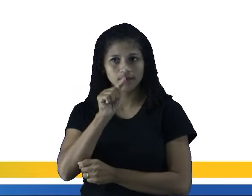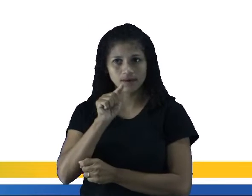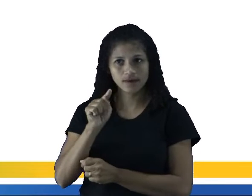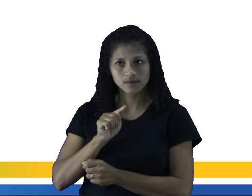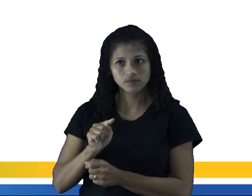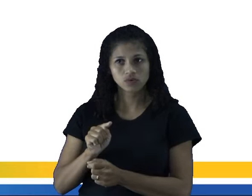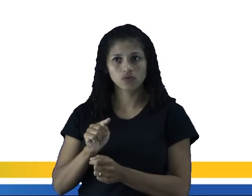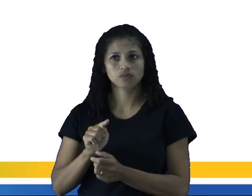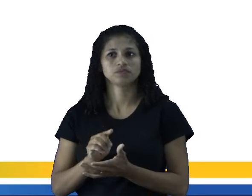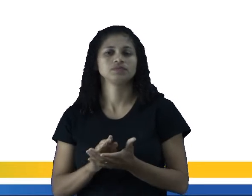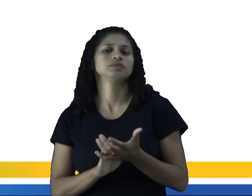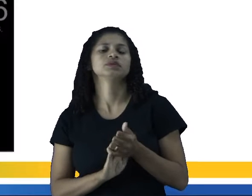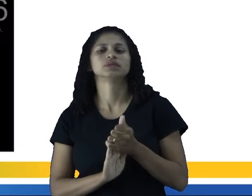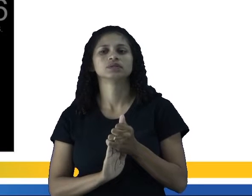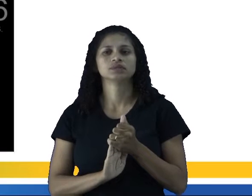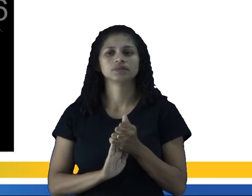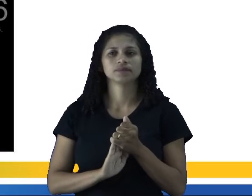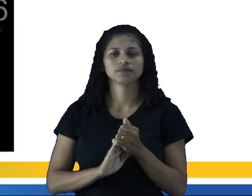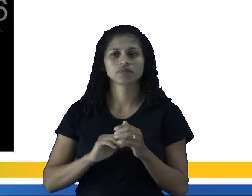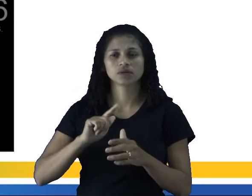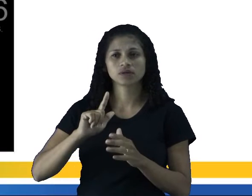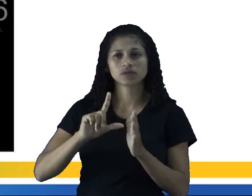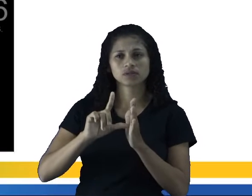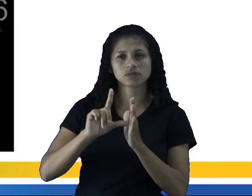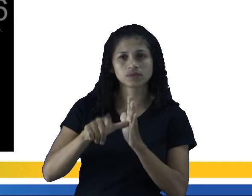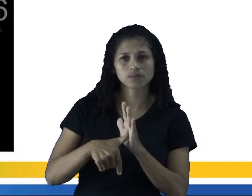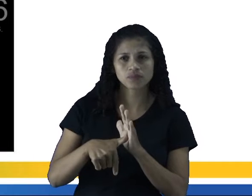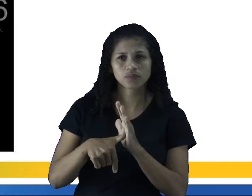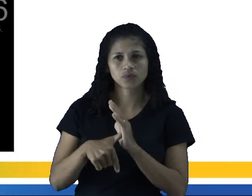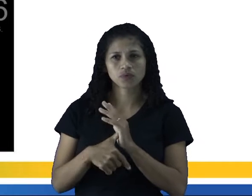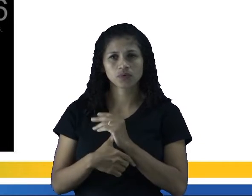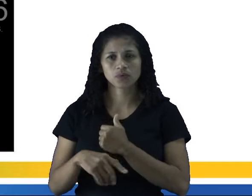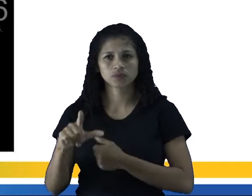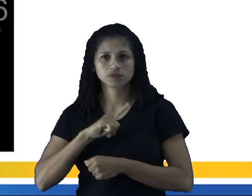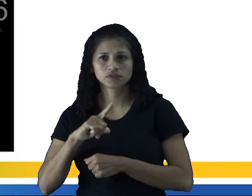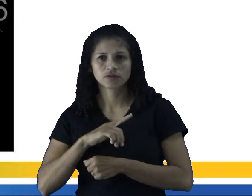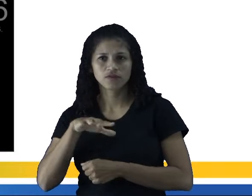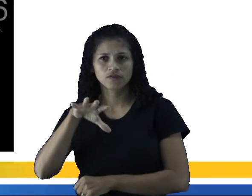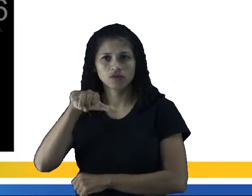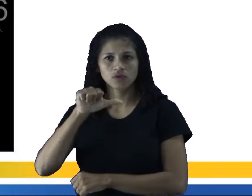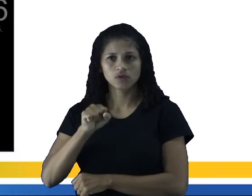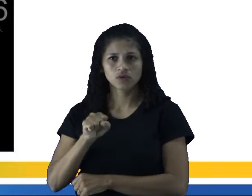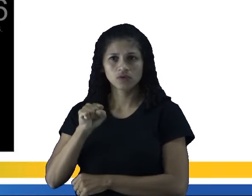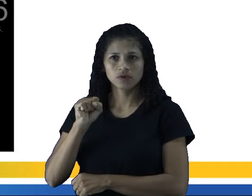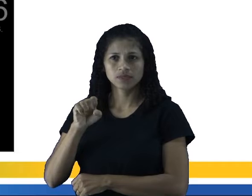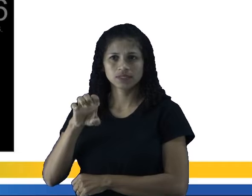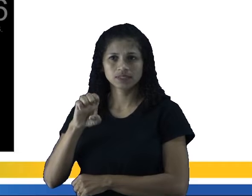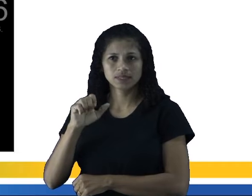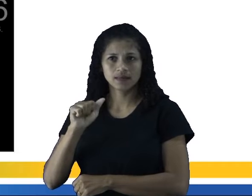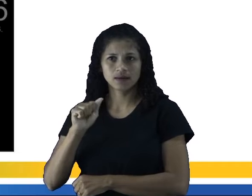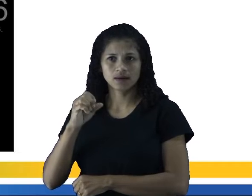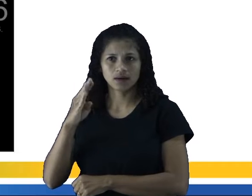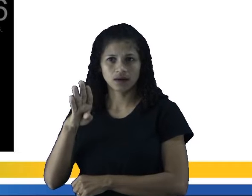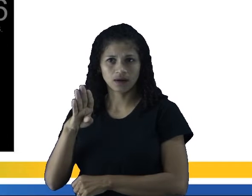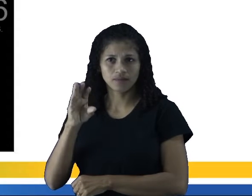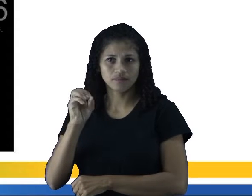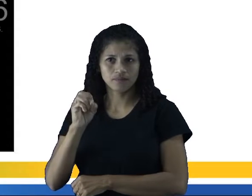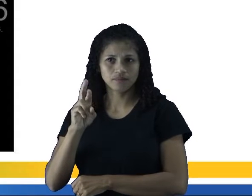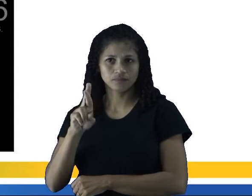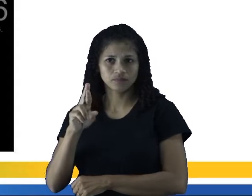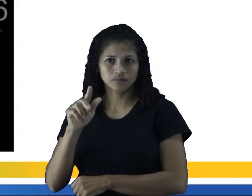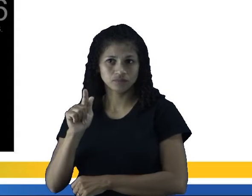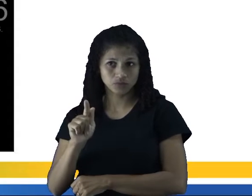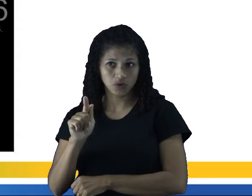o feito ali do Henry Moseley. E depois a gente teve o Glenn Seaborg, né? Então, lá em 1940,